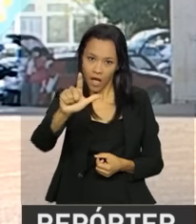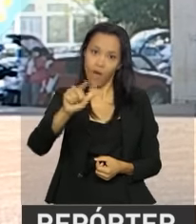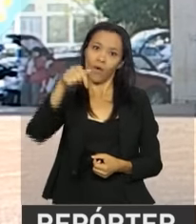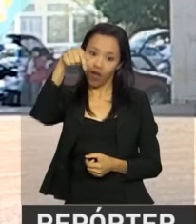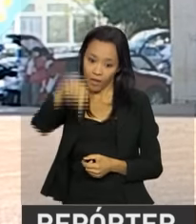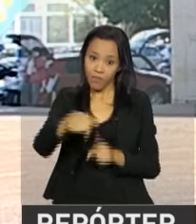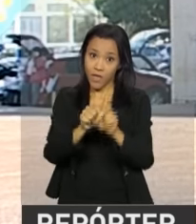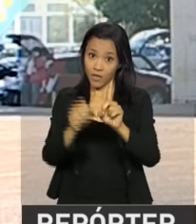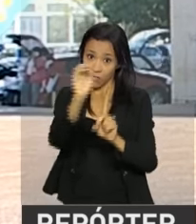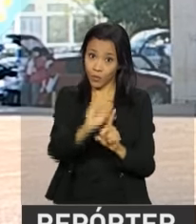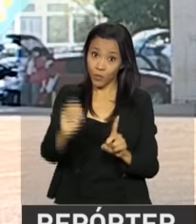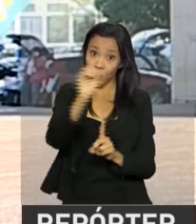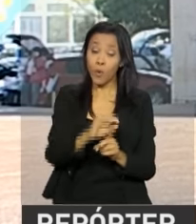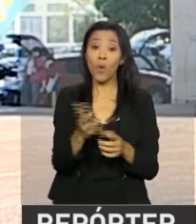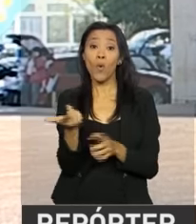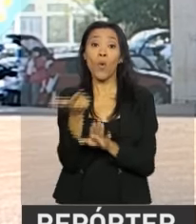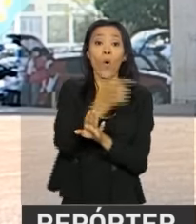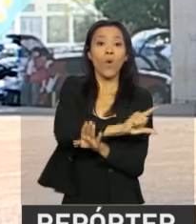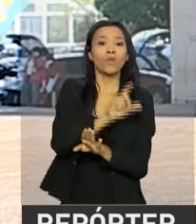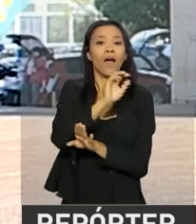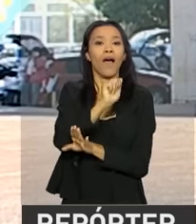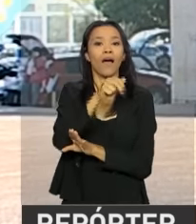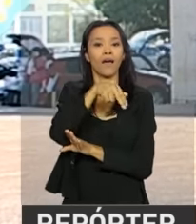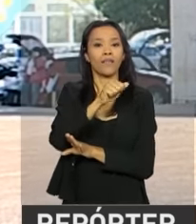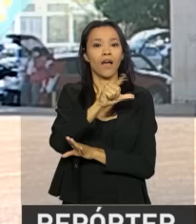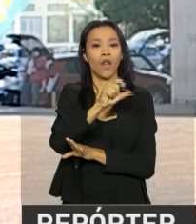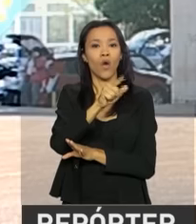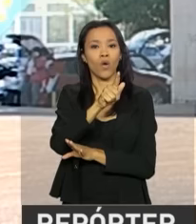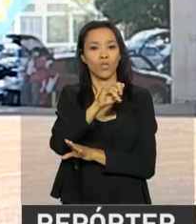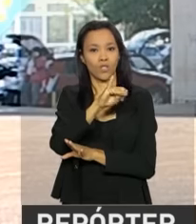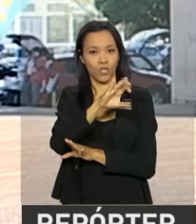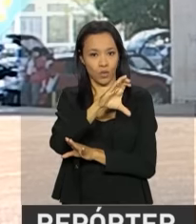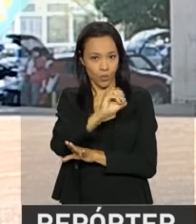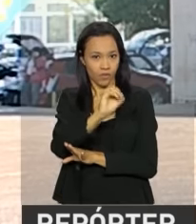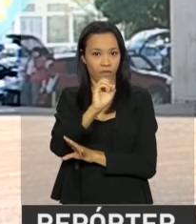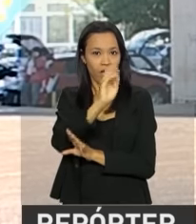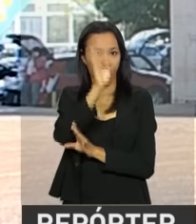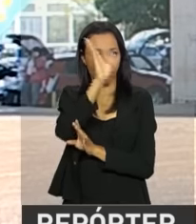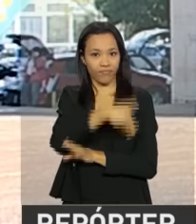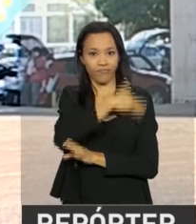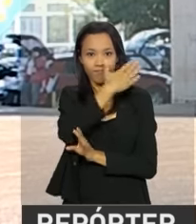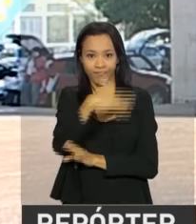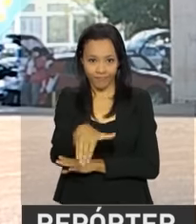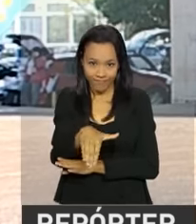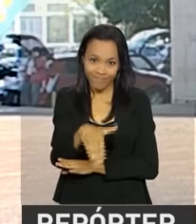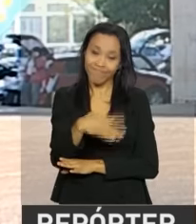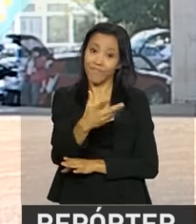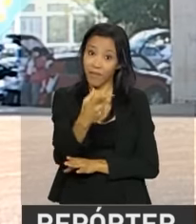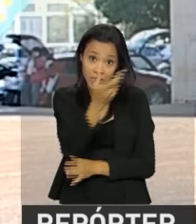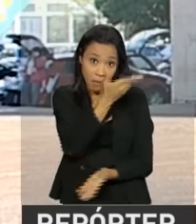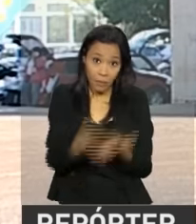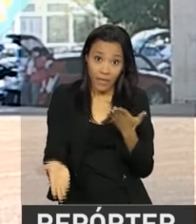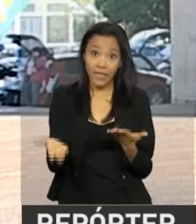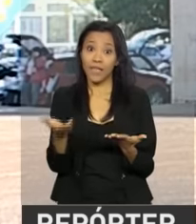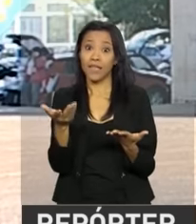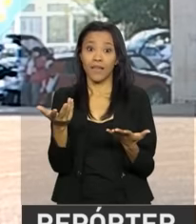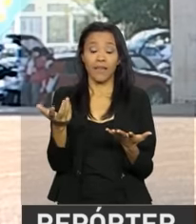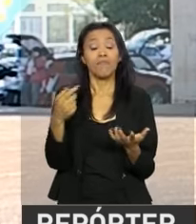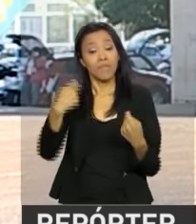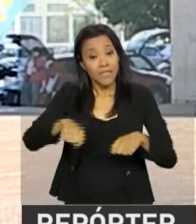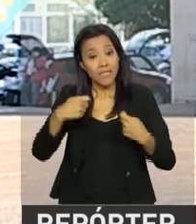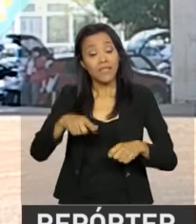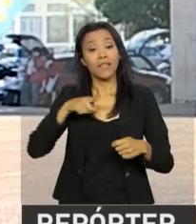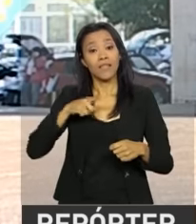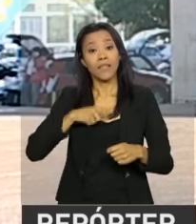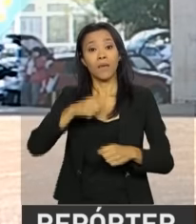sinal analógico vai ser totalmente desligado. E para não ficar sem sinal, é preciso ter o conversor e